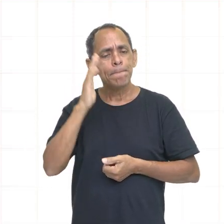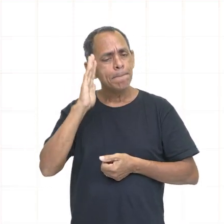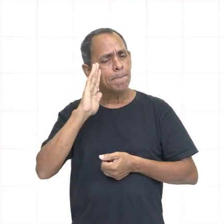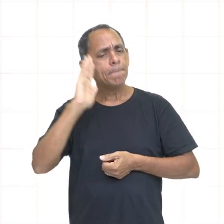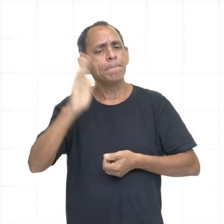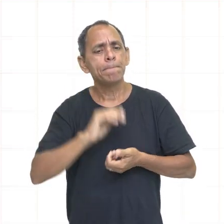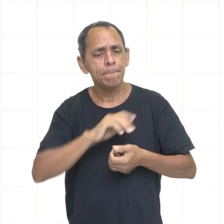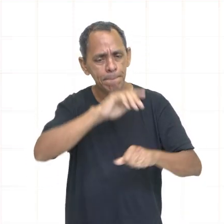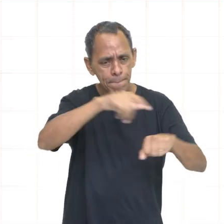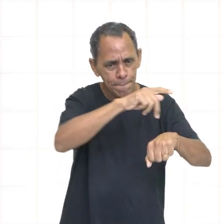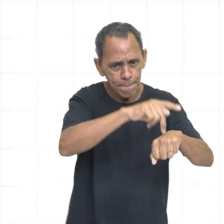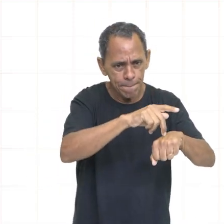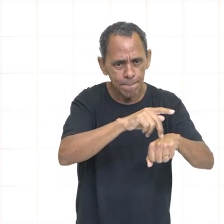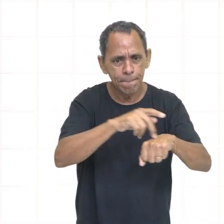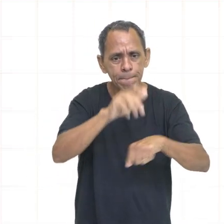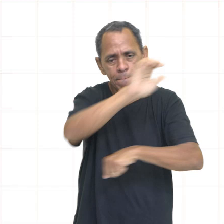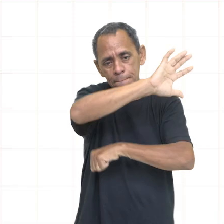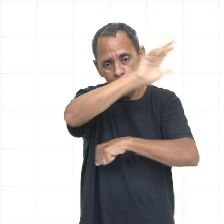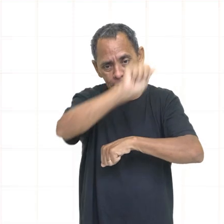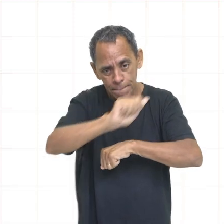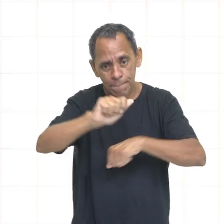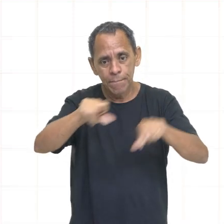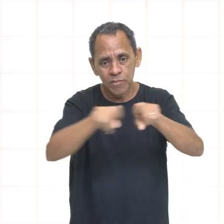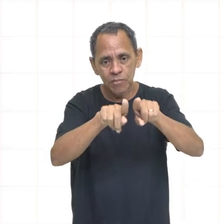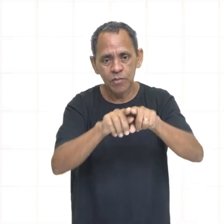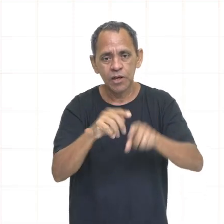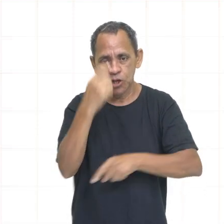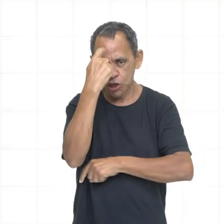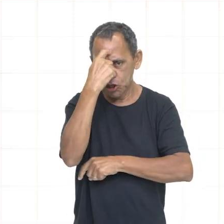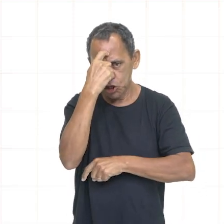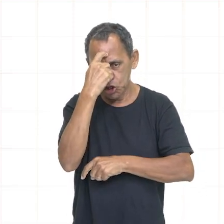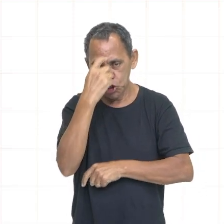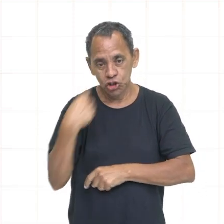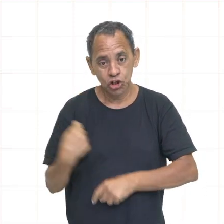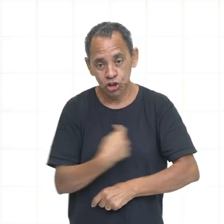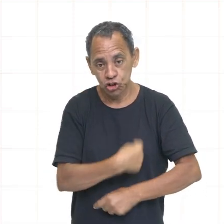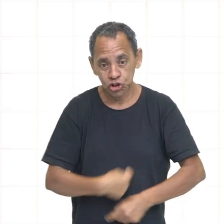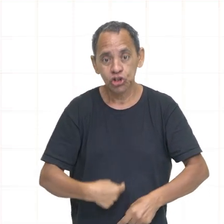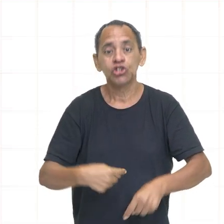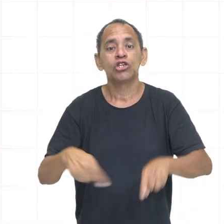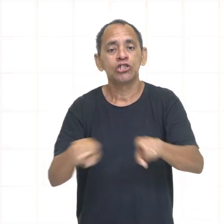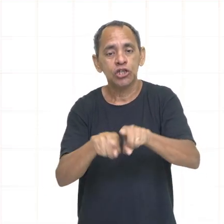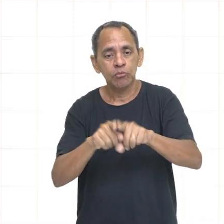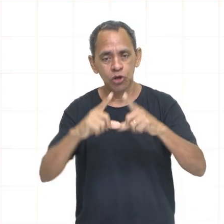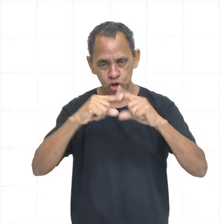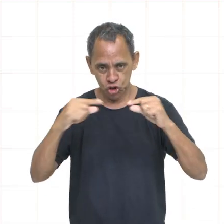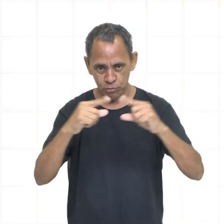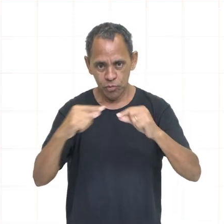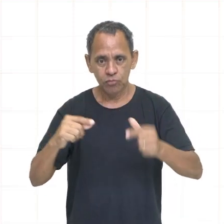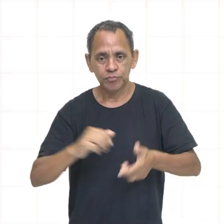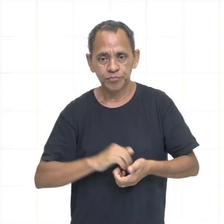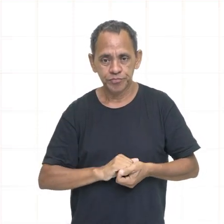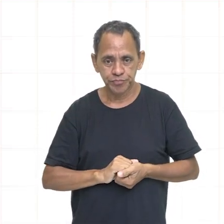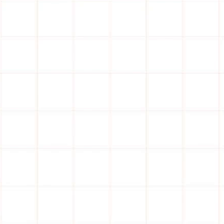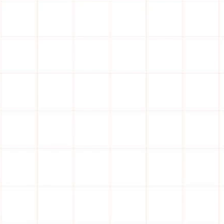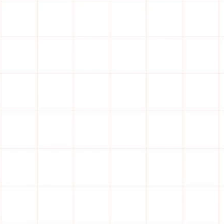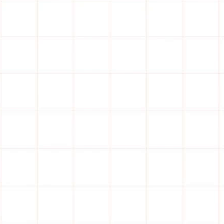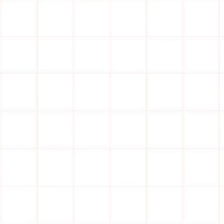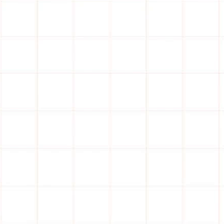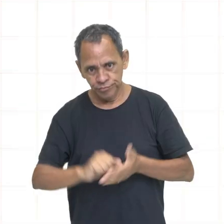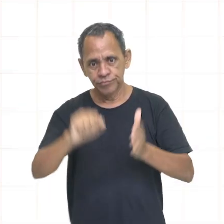locais mais impactados foram a Índia e a China, além do Japão, obviamente. Vamos adiante com o texto, tá,